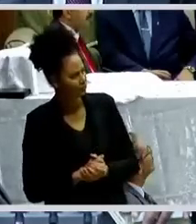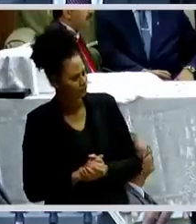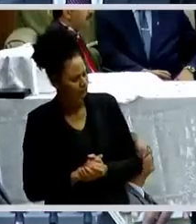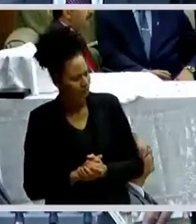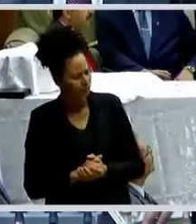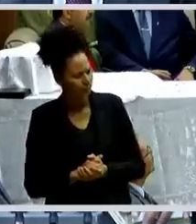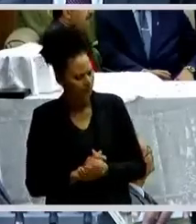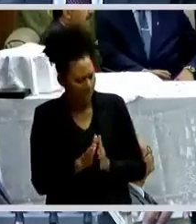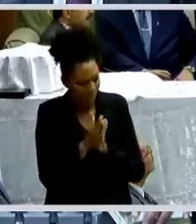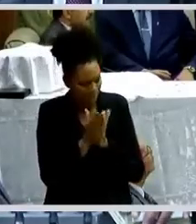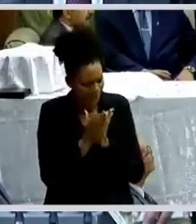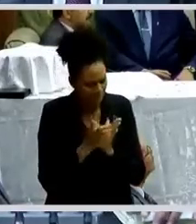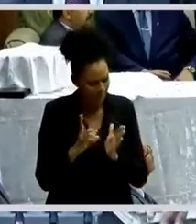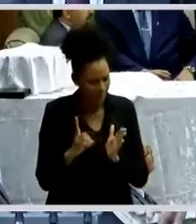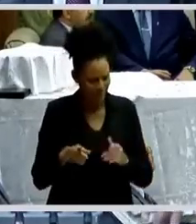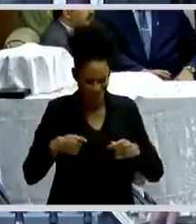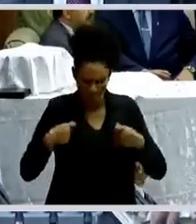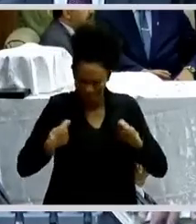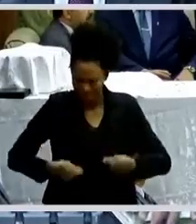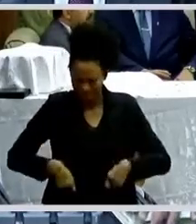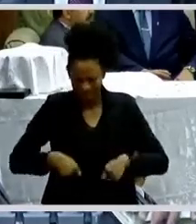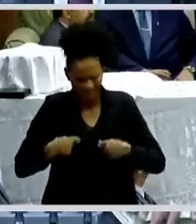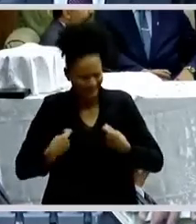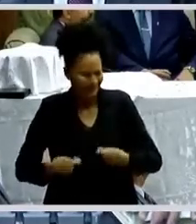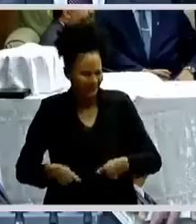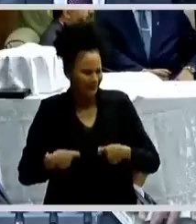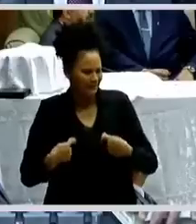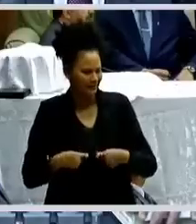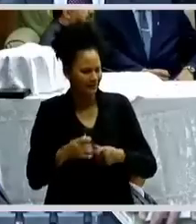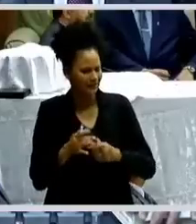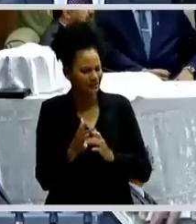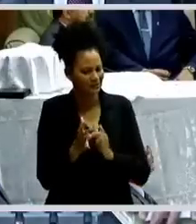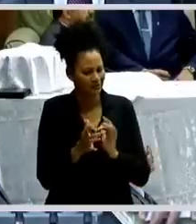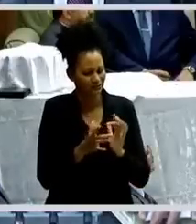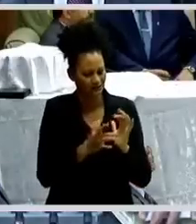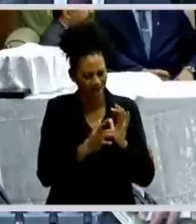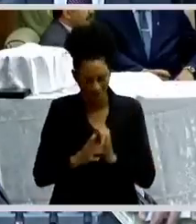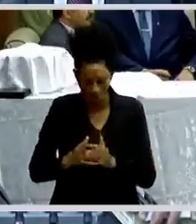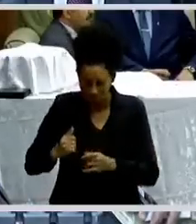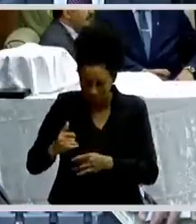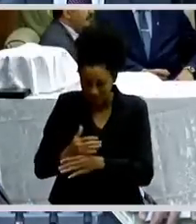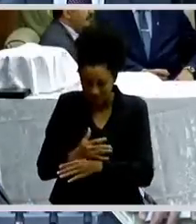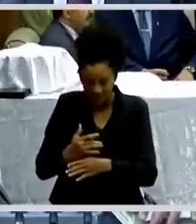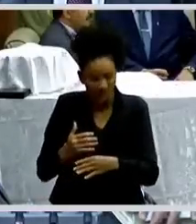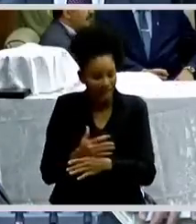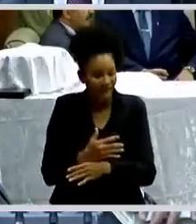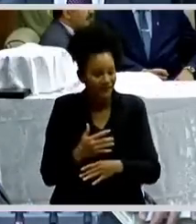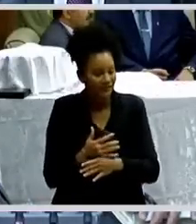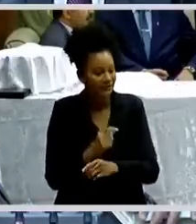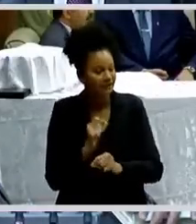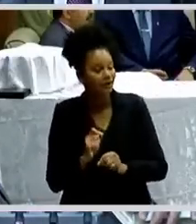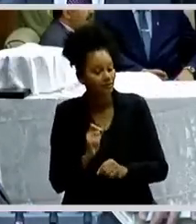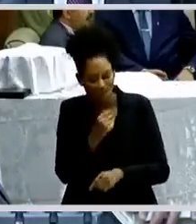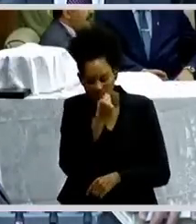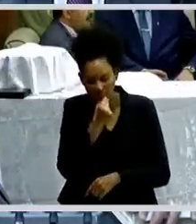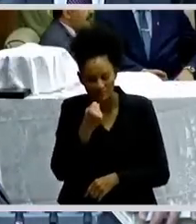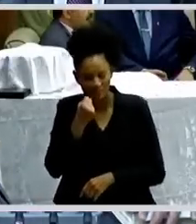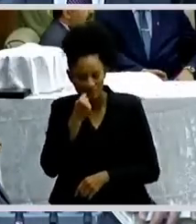a Bíblia diz que era necessário Jesus passar por uma cidade de Samaria chamada Sicar.